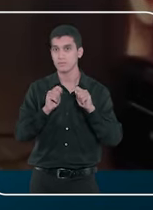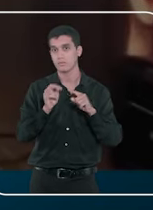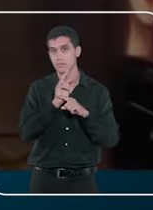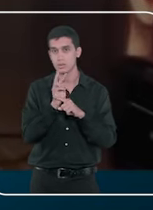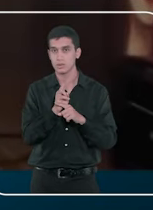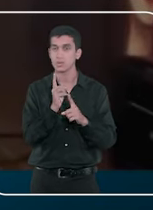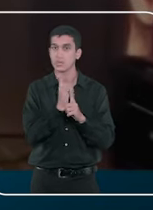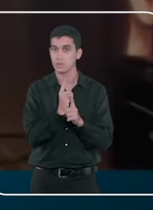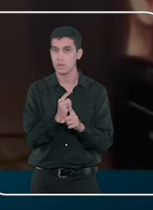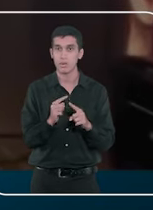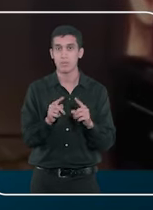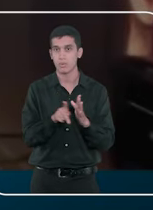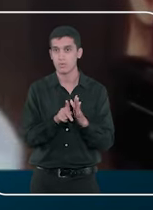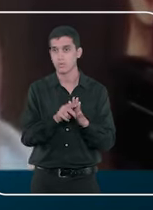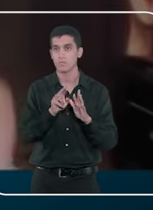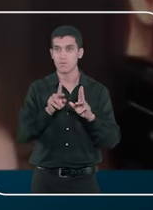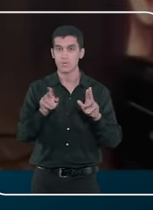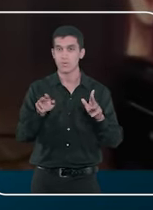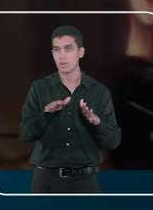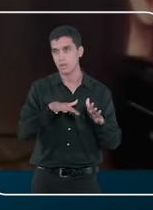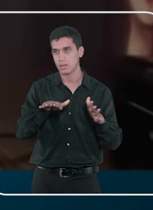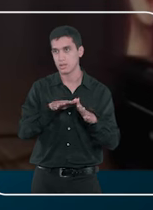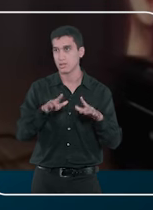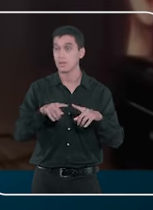depender dos diferentes cenários. Então,